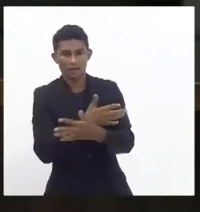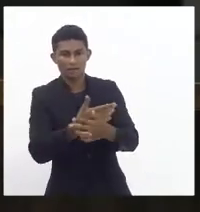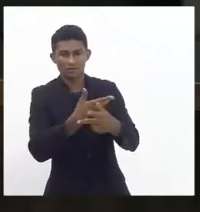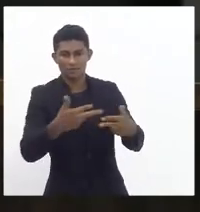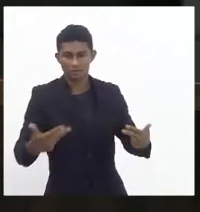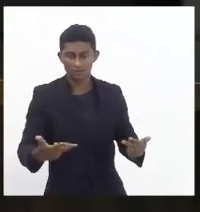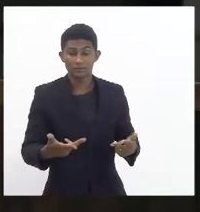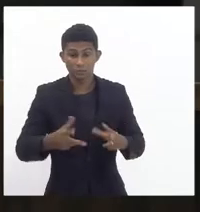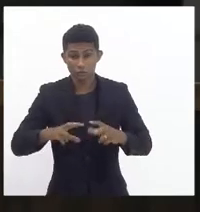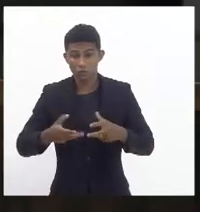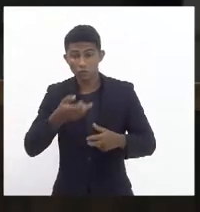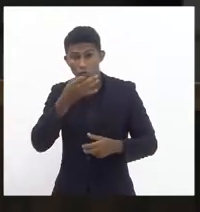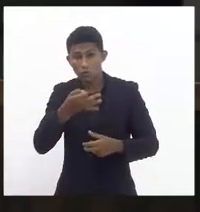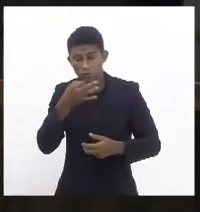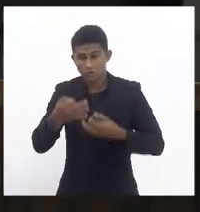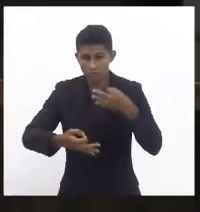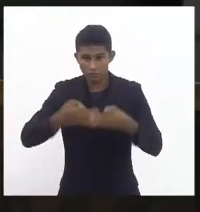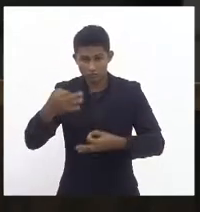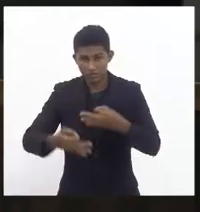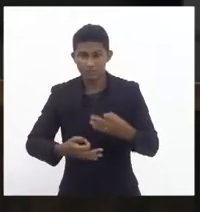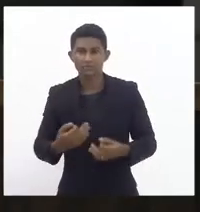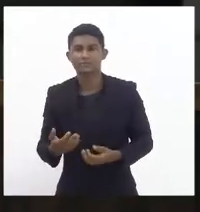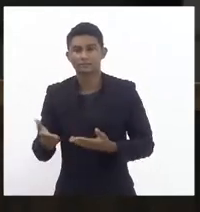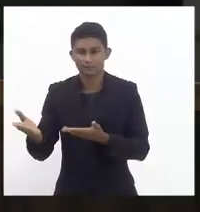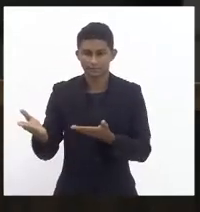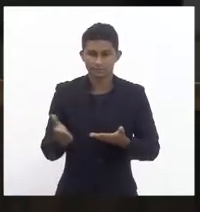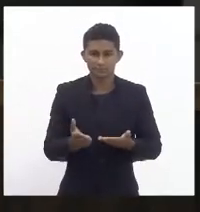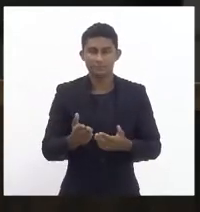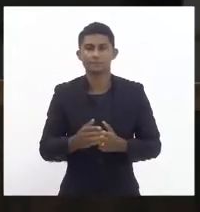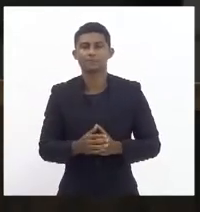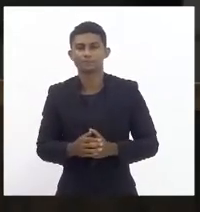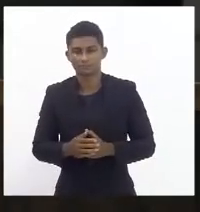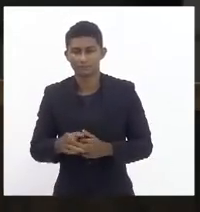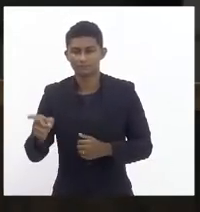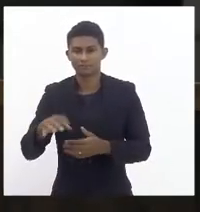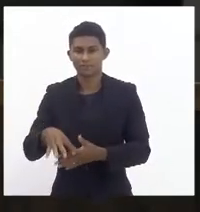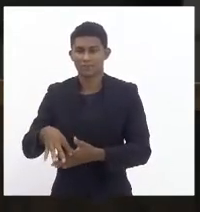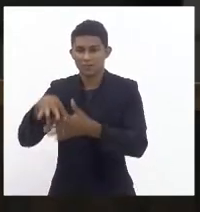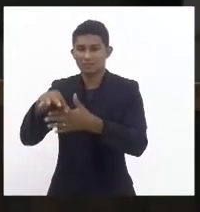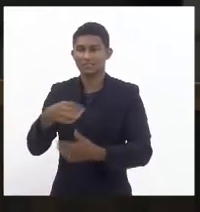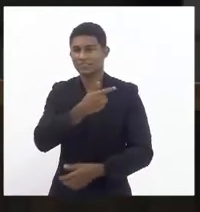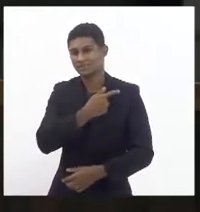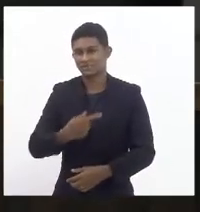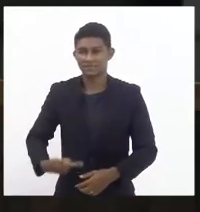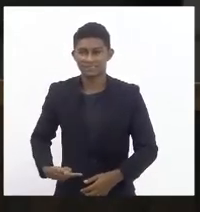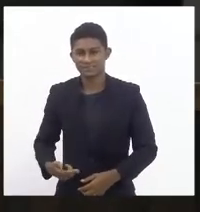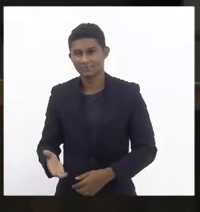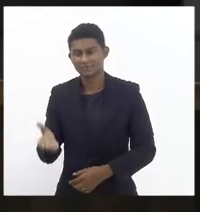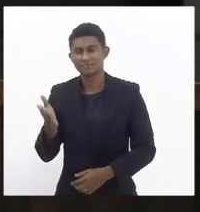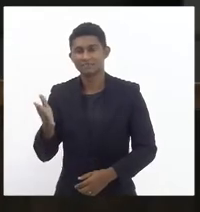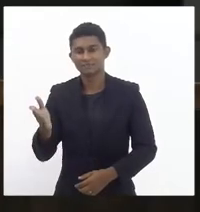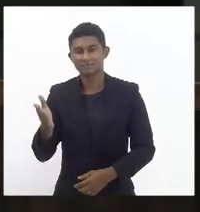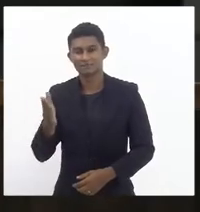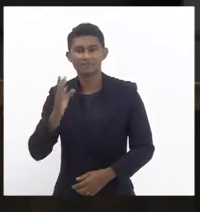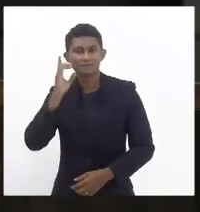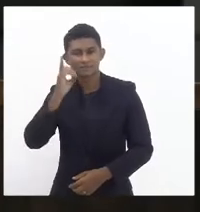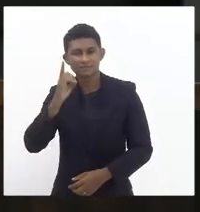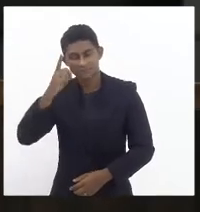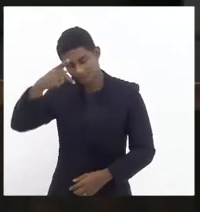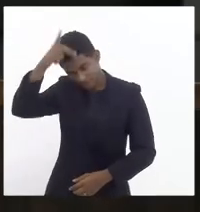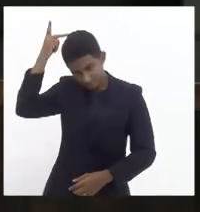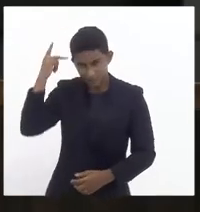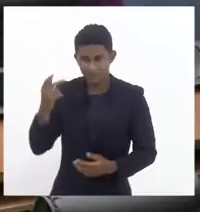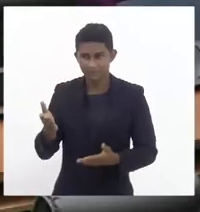emitir parecer pela comissão de concessão Justiça o nosso líder de governo Haddock o Deputado